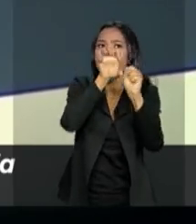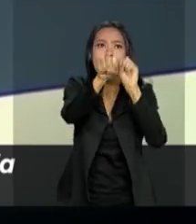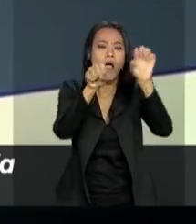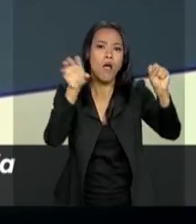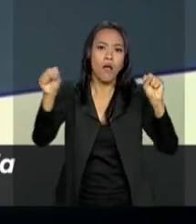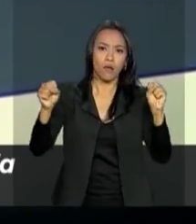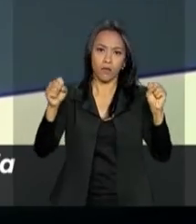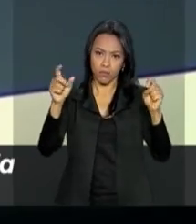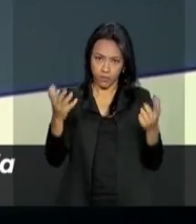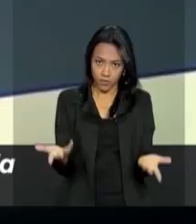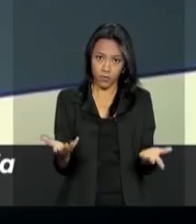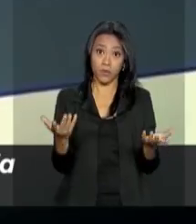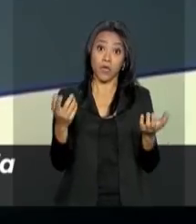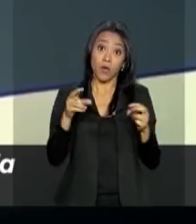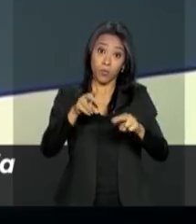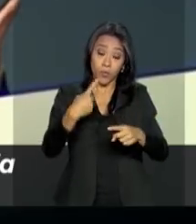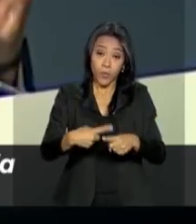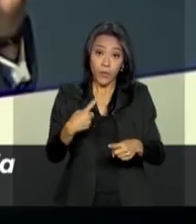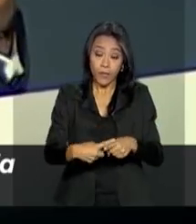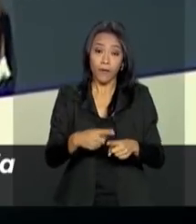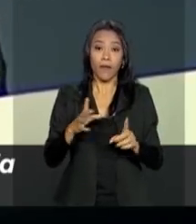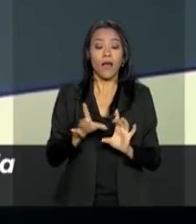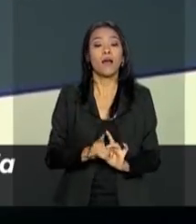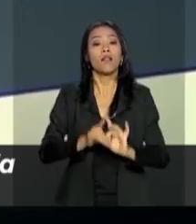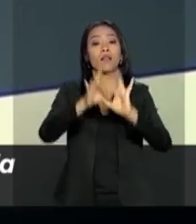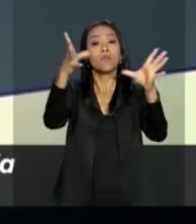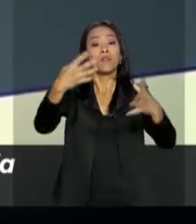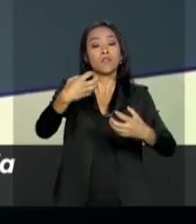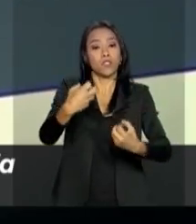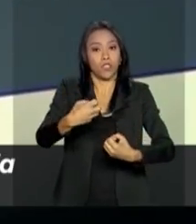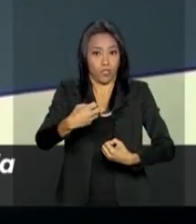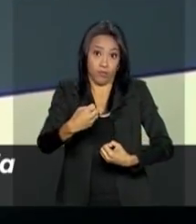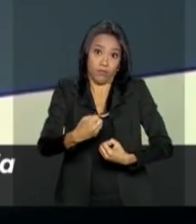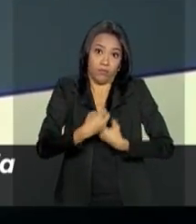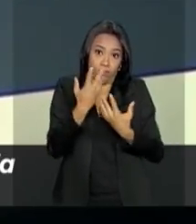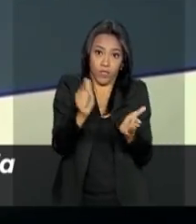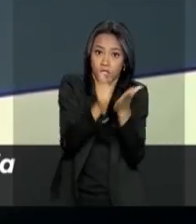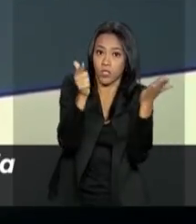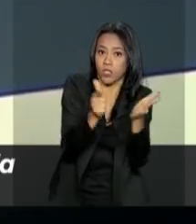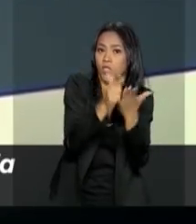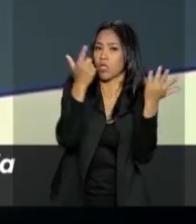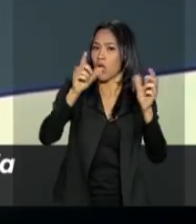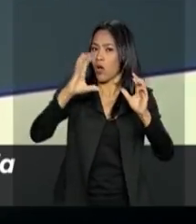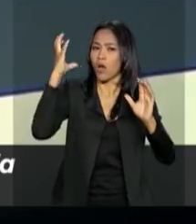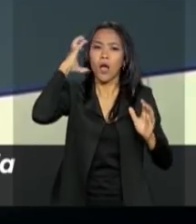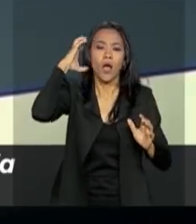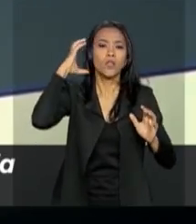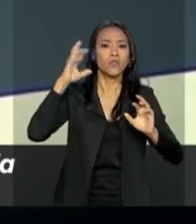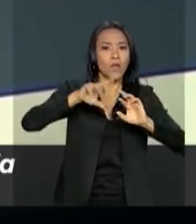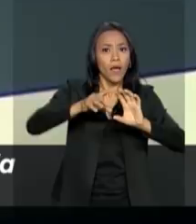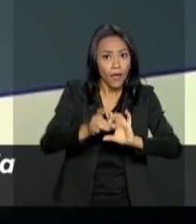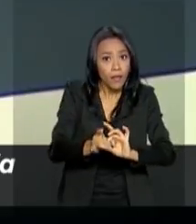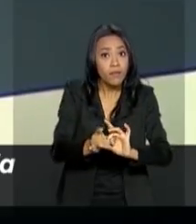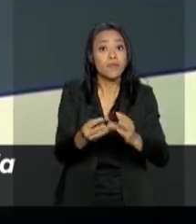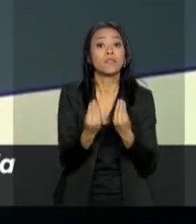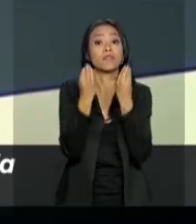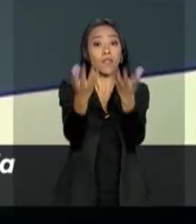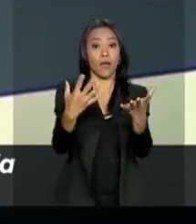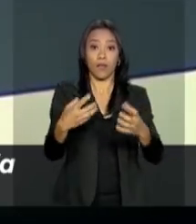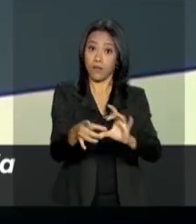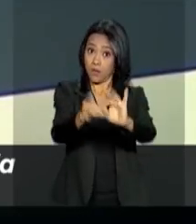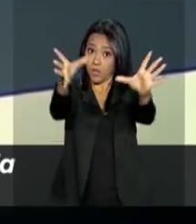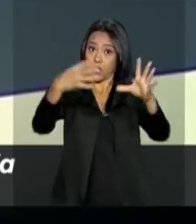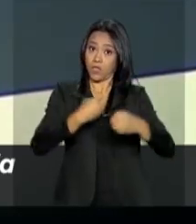irmãos siameses porque na verdade a liberdade de imprensa é para dar a liberdade de informação e eu vejo que nos dias atuais